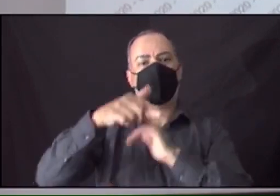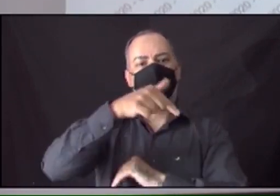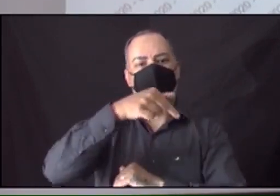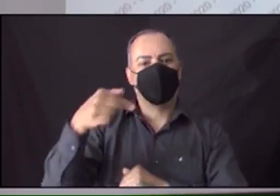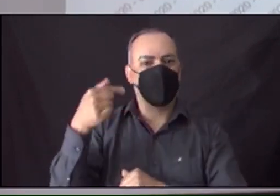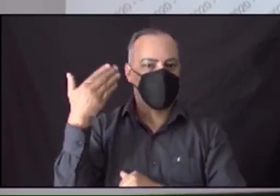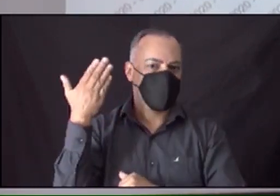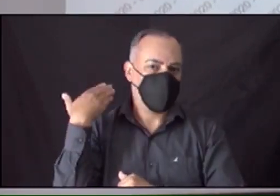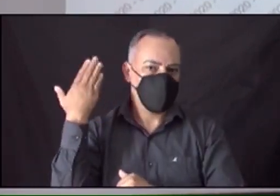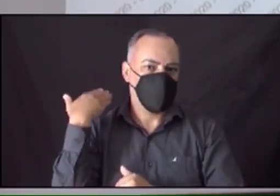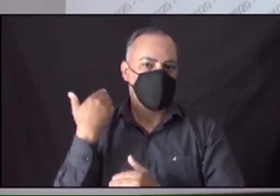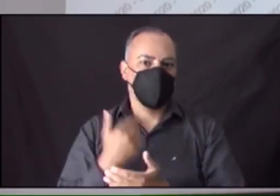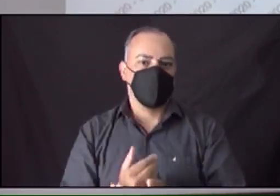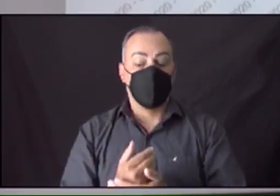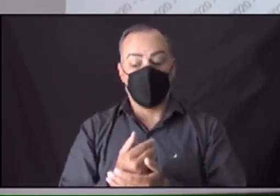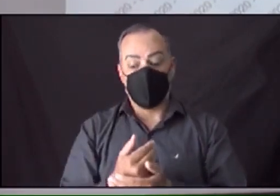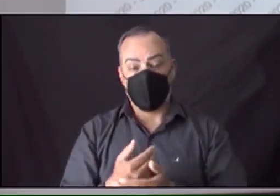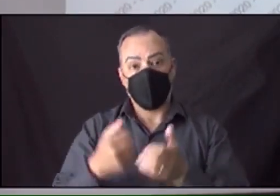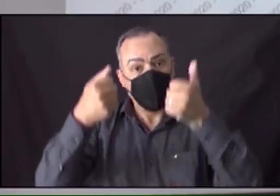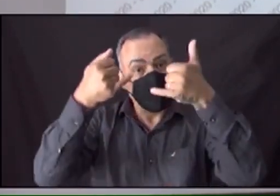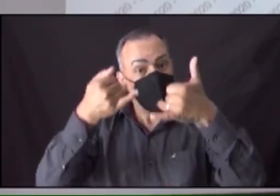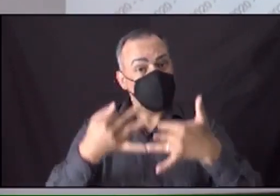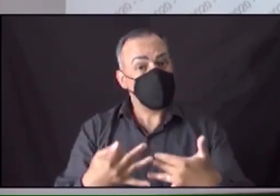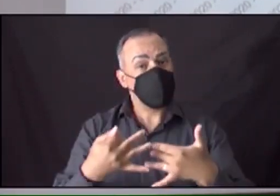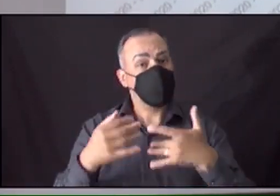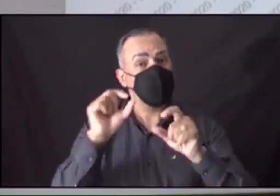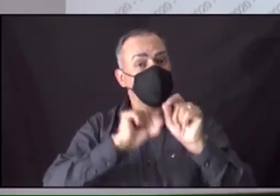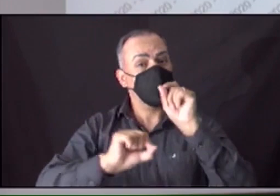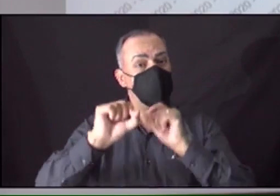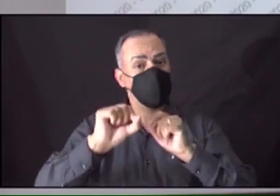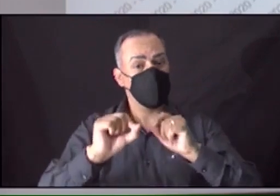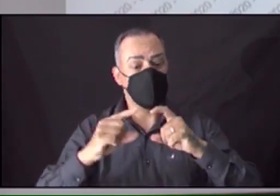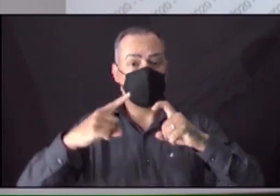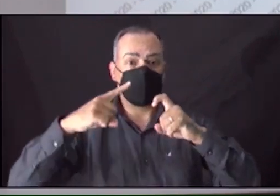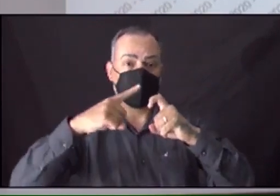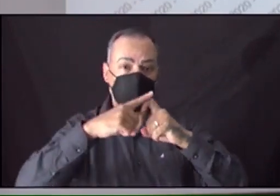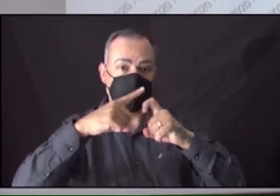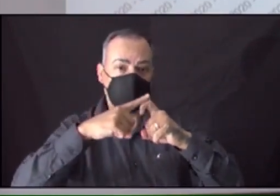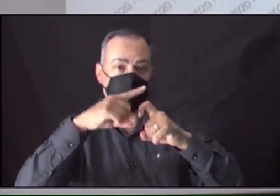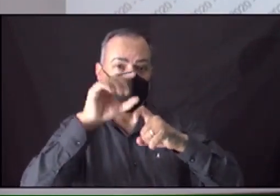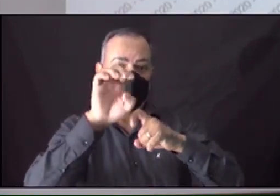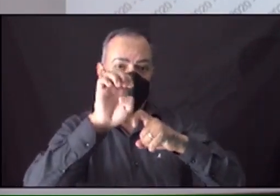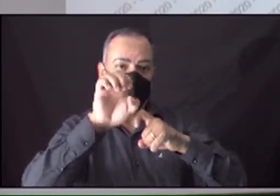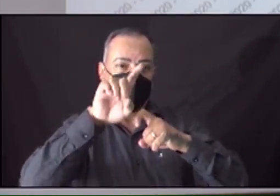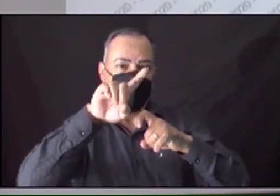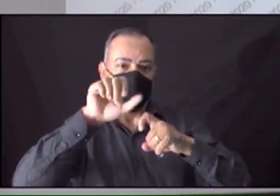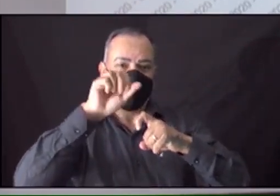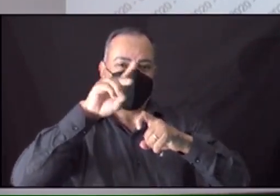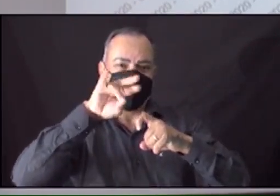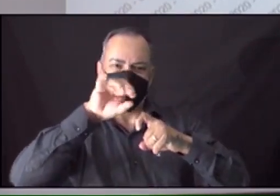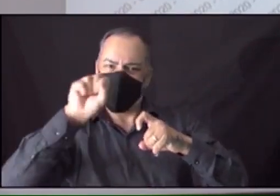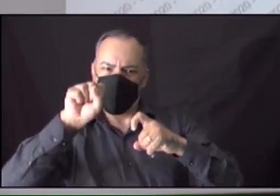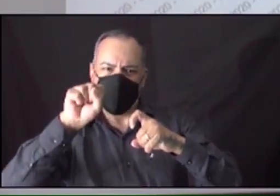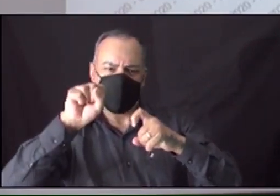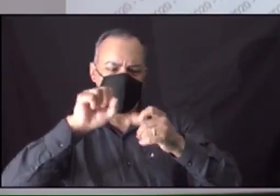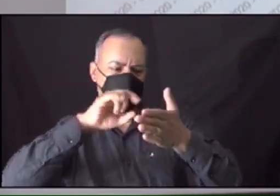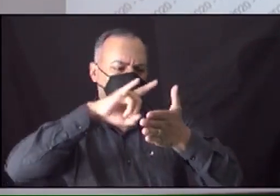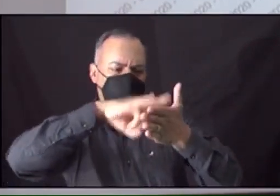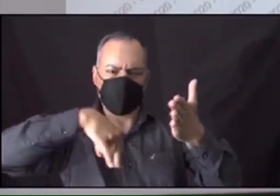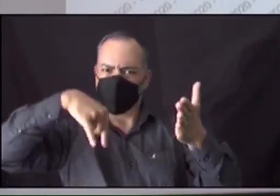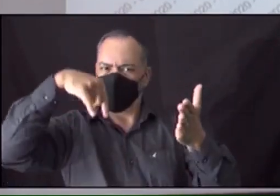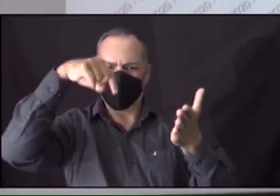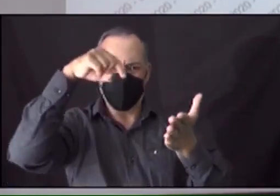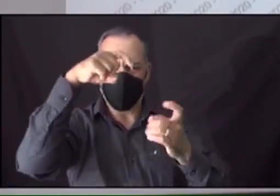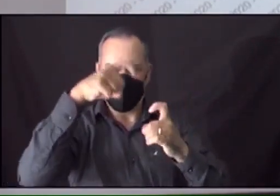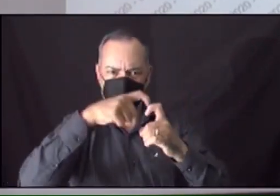passada. Então, isso justifica que, através dos exames, a positividade está numa decrescente também, né?